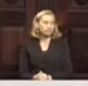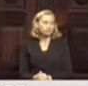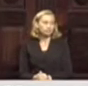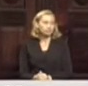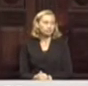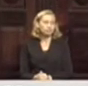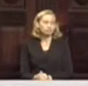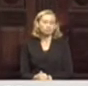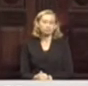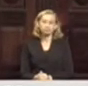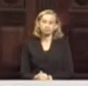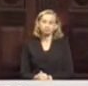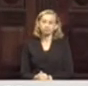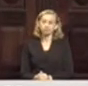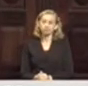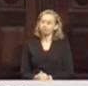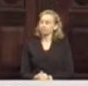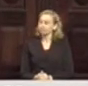da eleição.